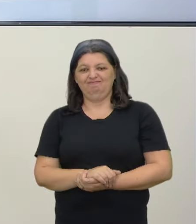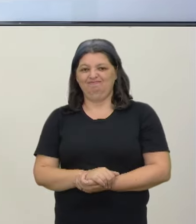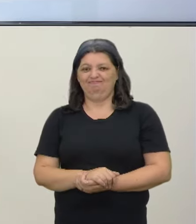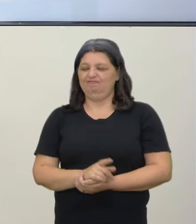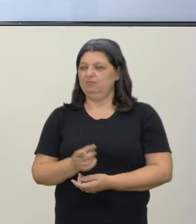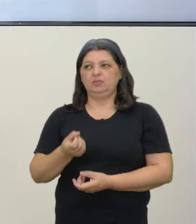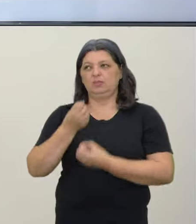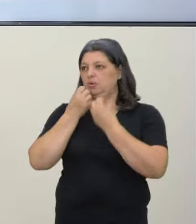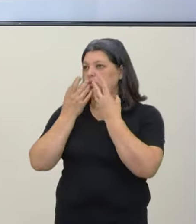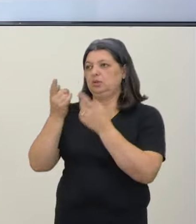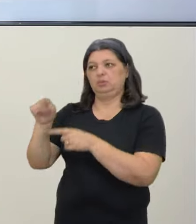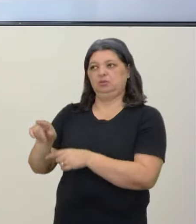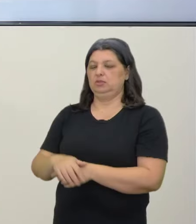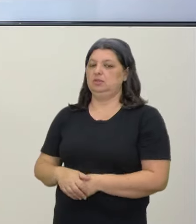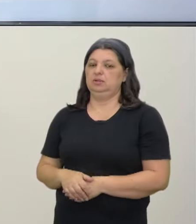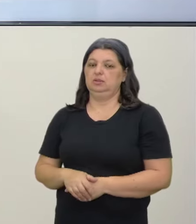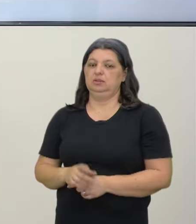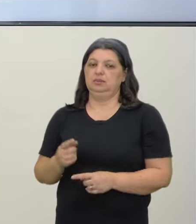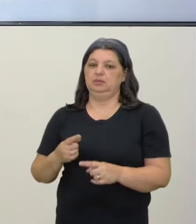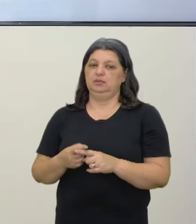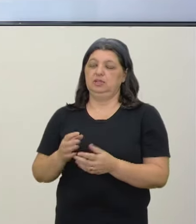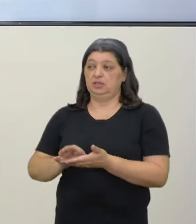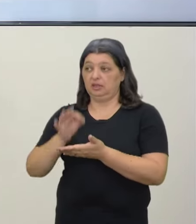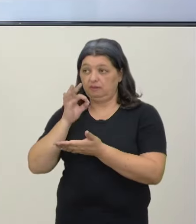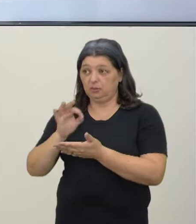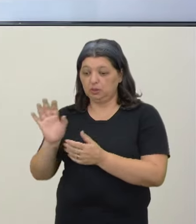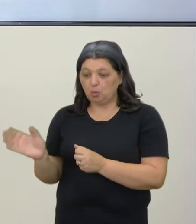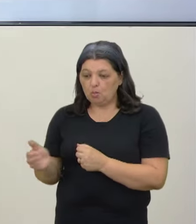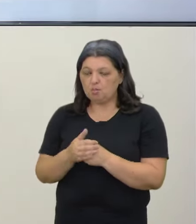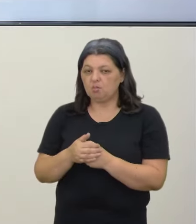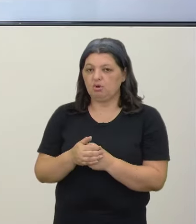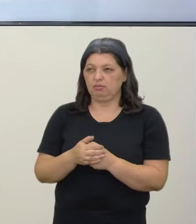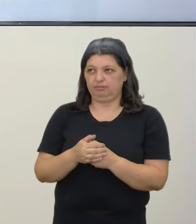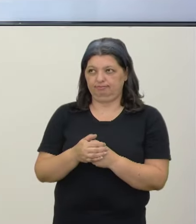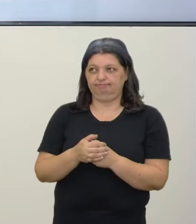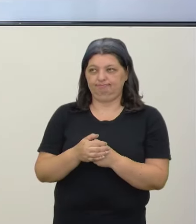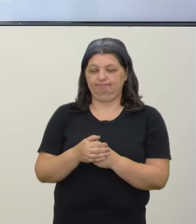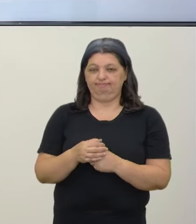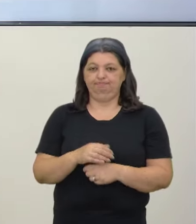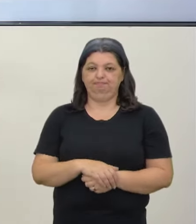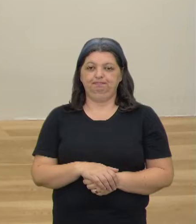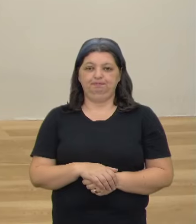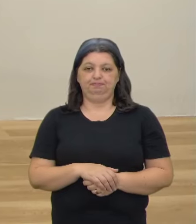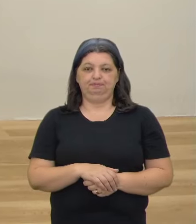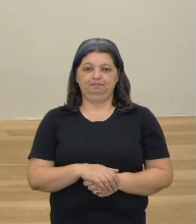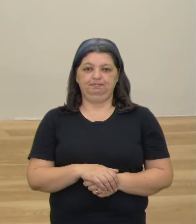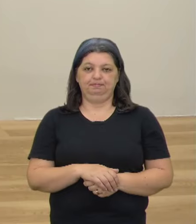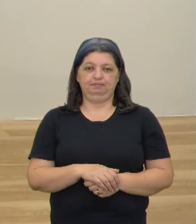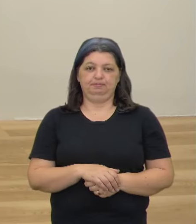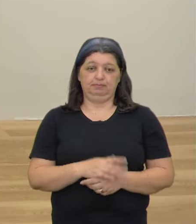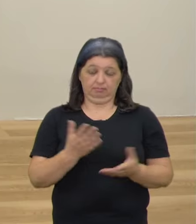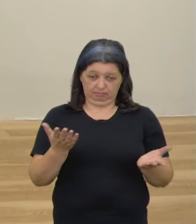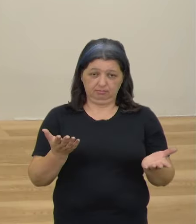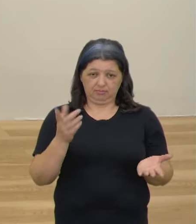contar pra você que você tava tomando café escondido no refeitório. É uma chantagem.